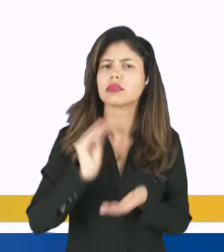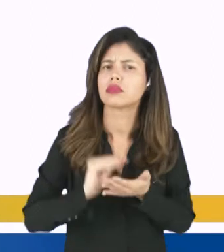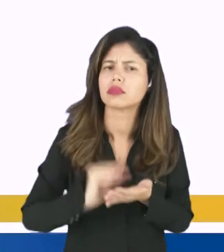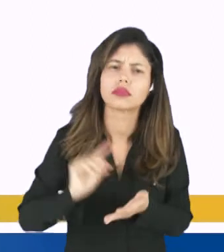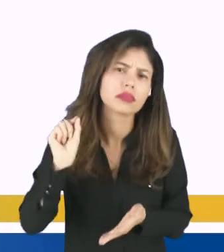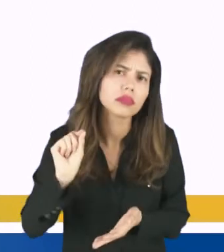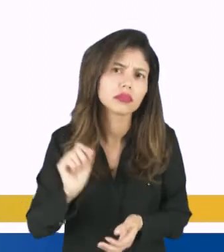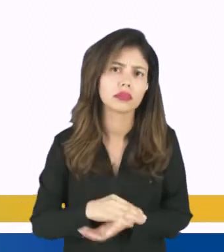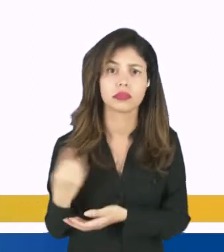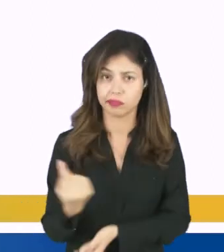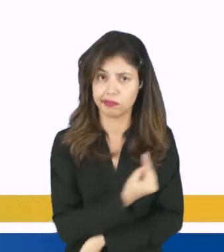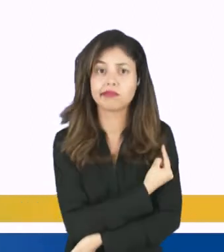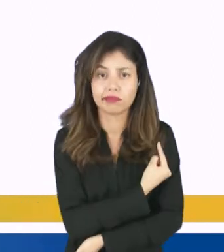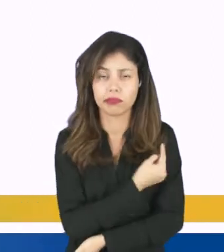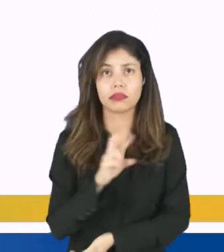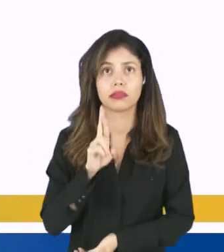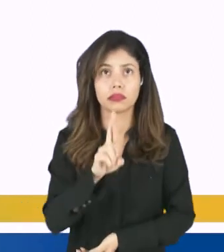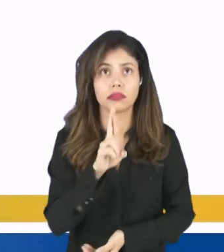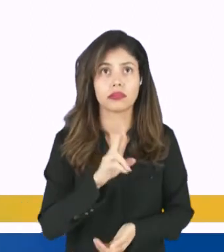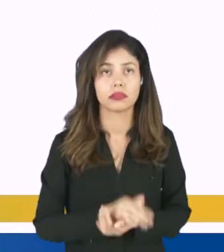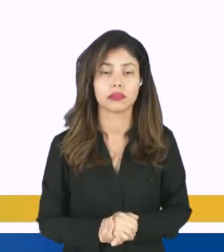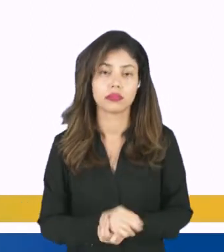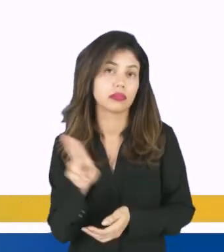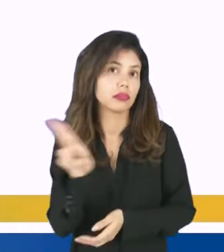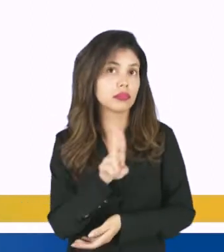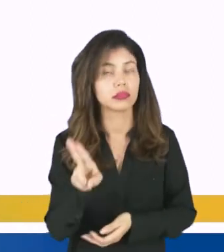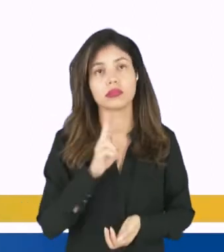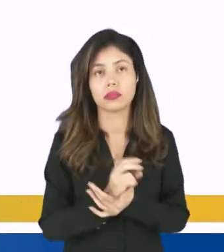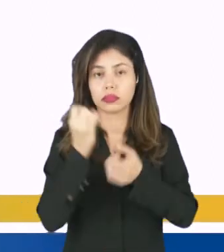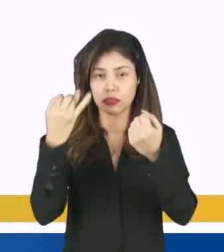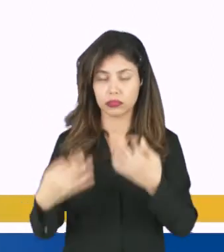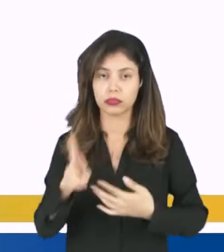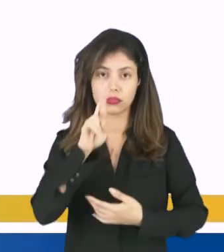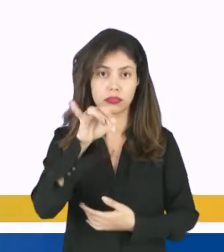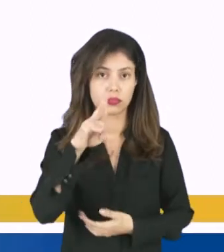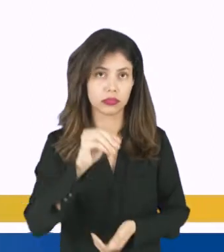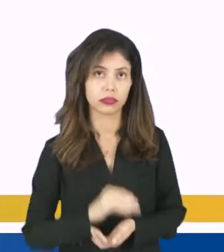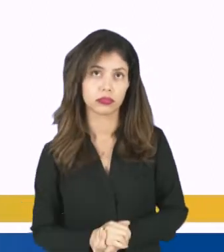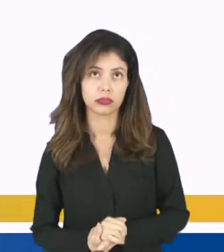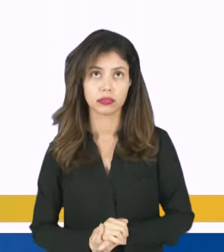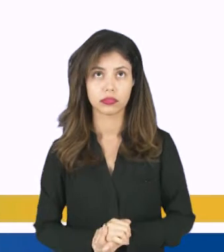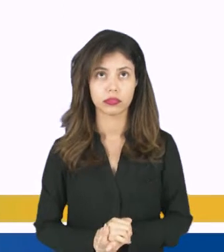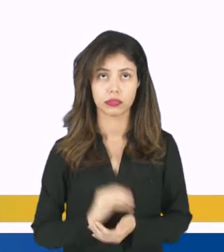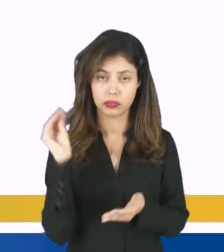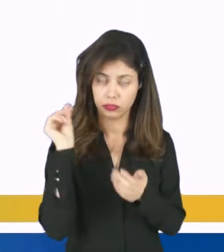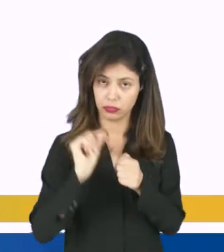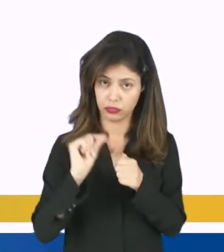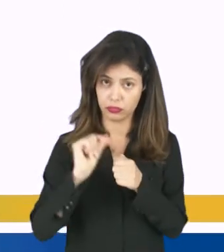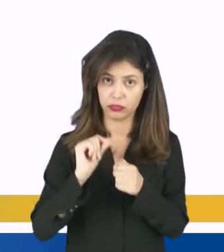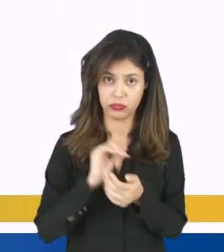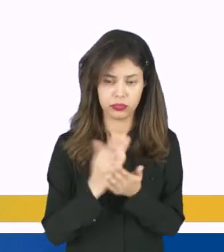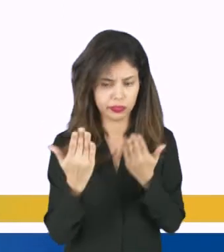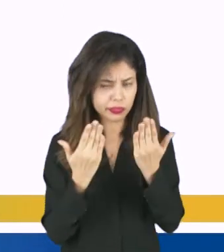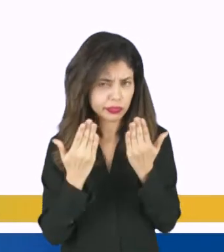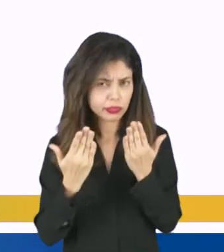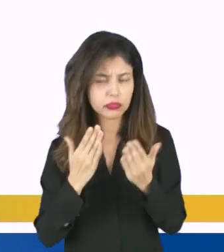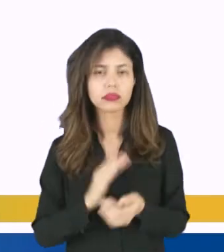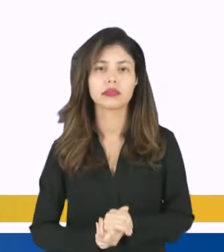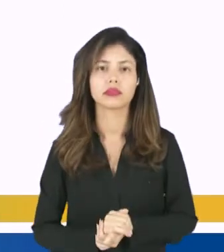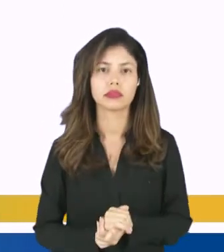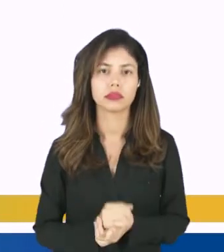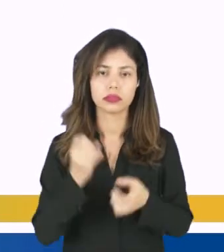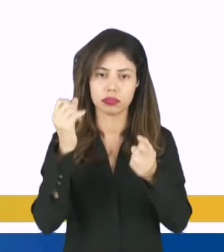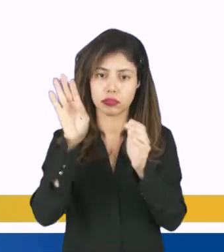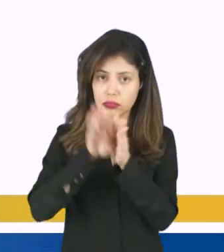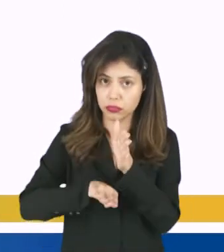P de x é igual a 2x à quarta menos 5x ao cubo mais x ao quadrado menos 3x mais